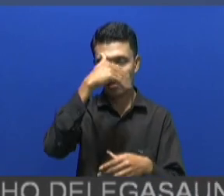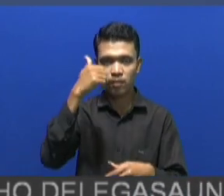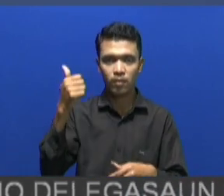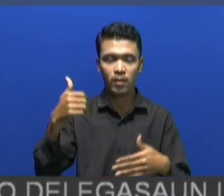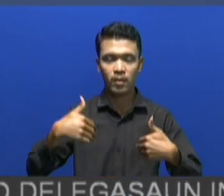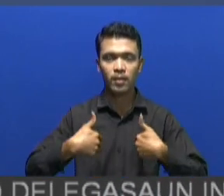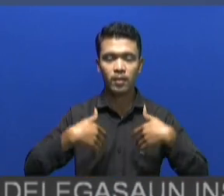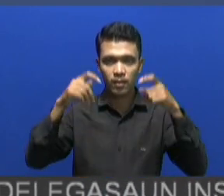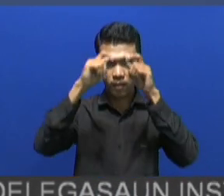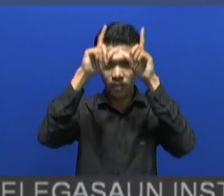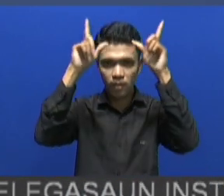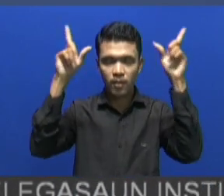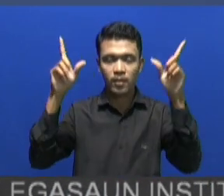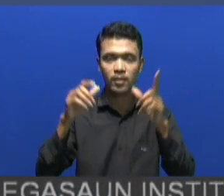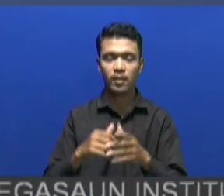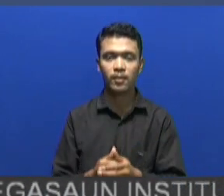Leste.